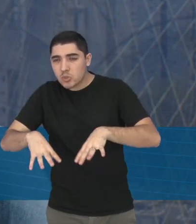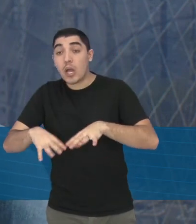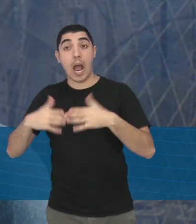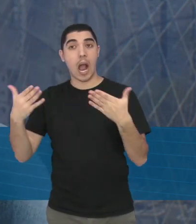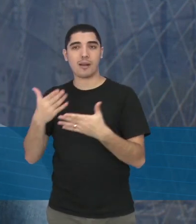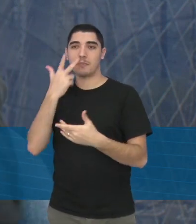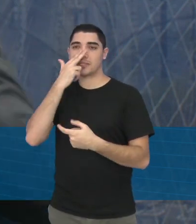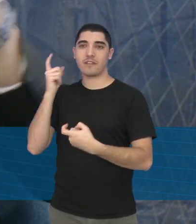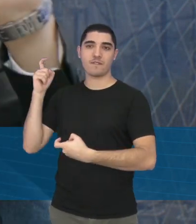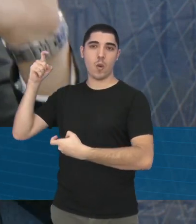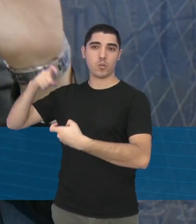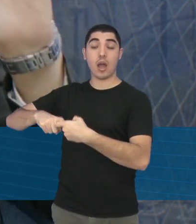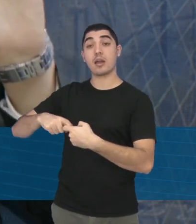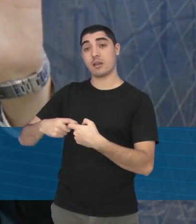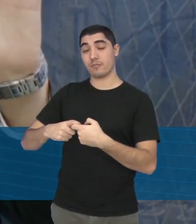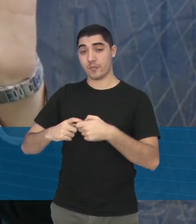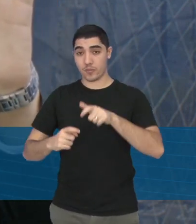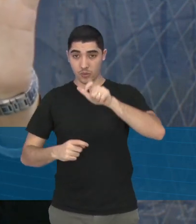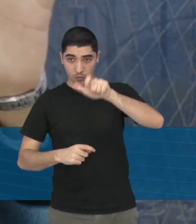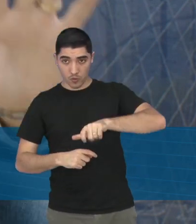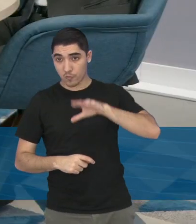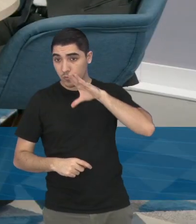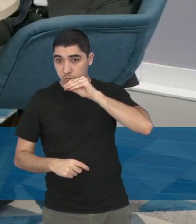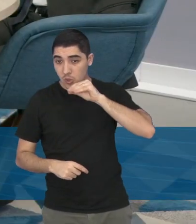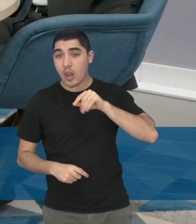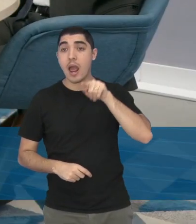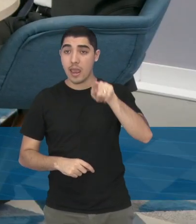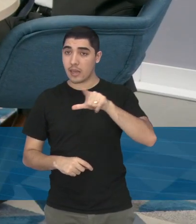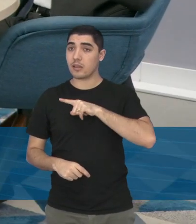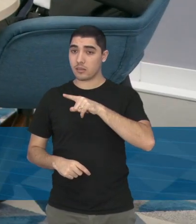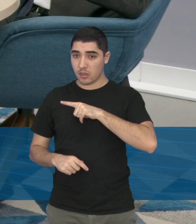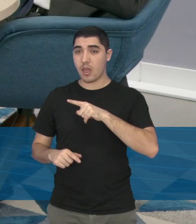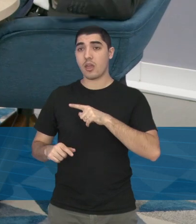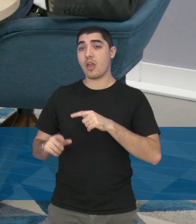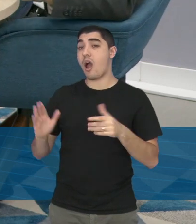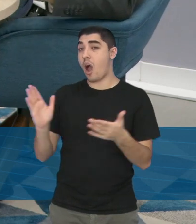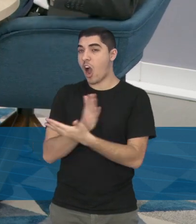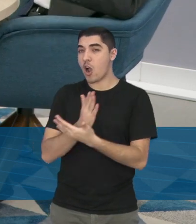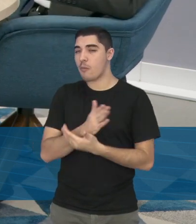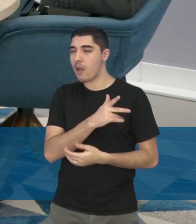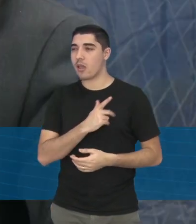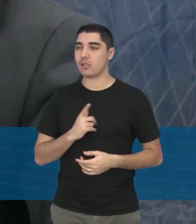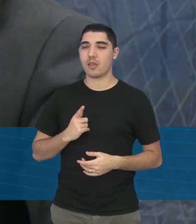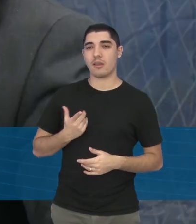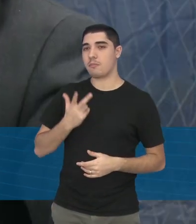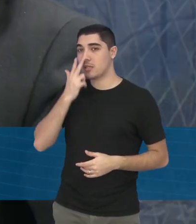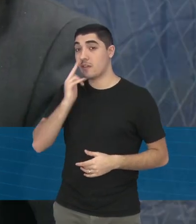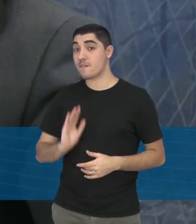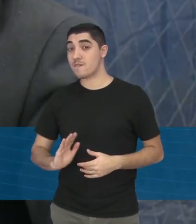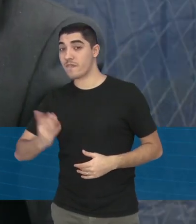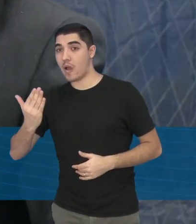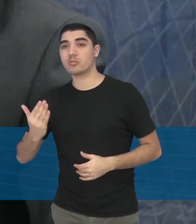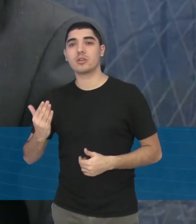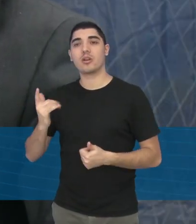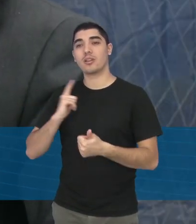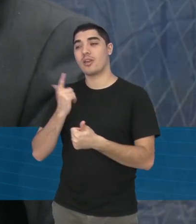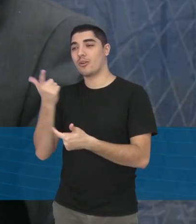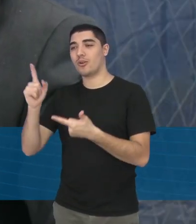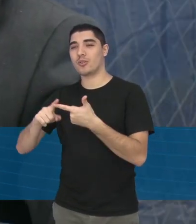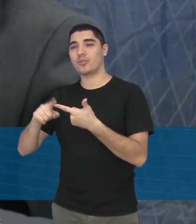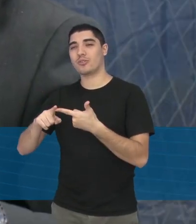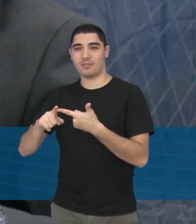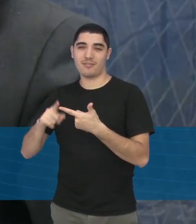o empregado, existem ações sem parâmetro, existem ações de má-fé, existe o que nós chamamos de reclamantes